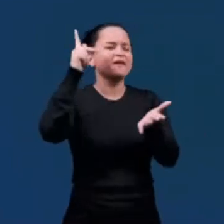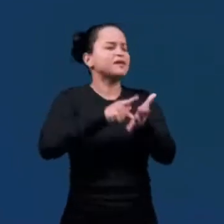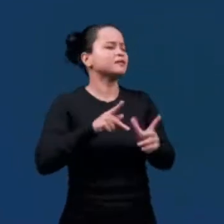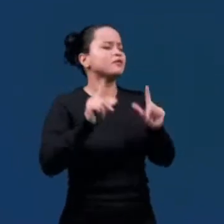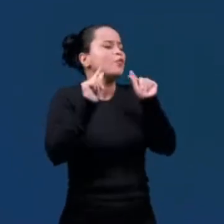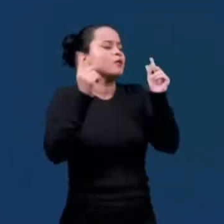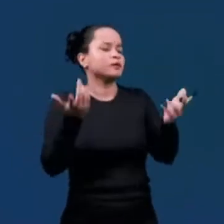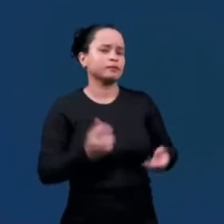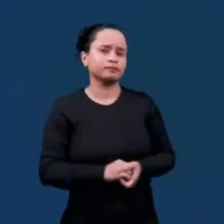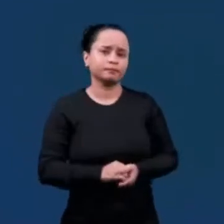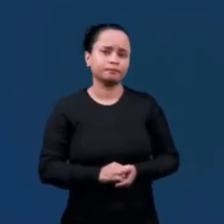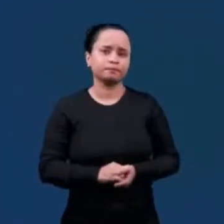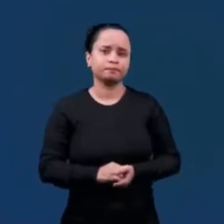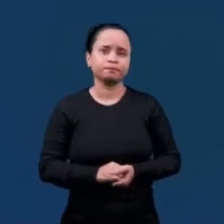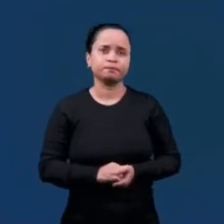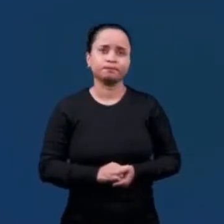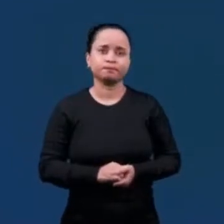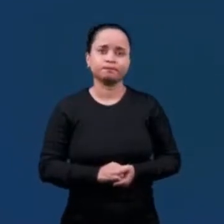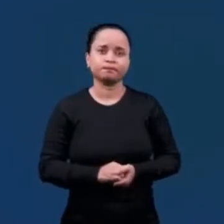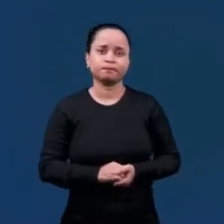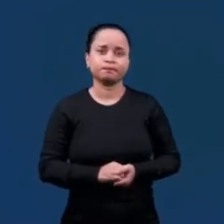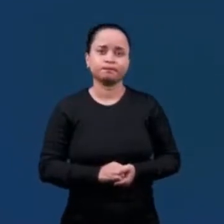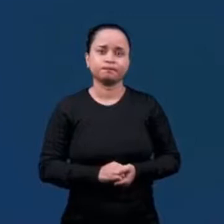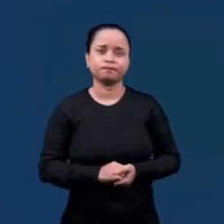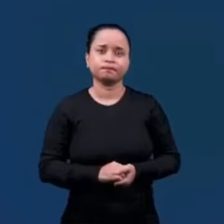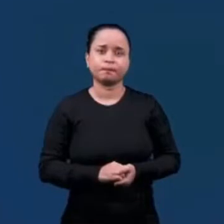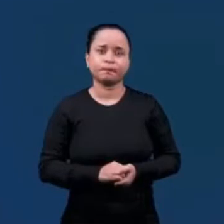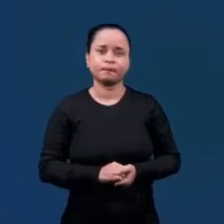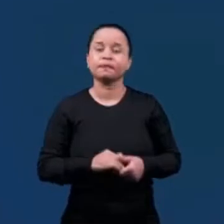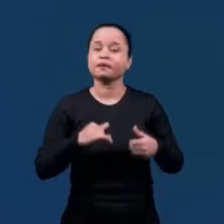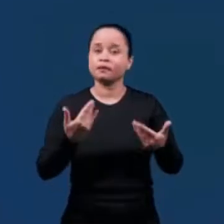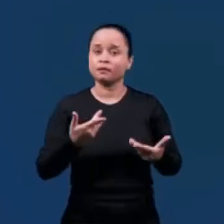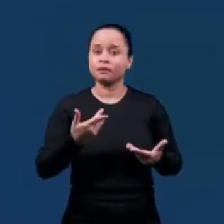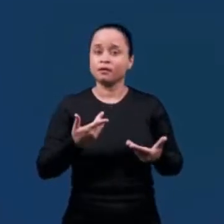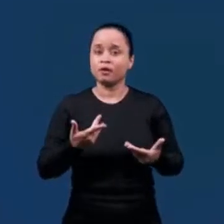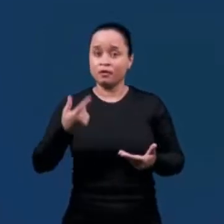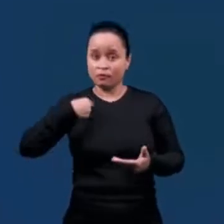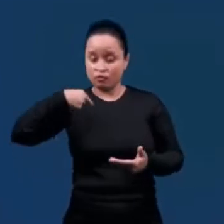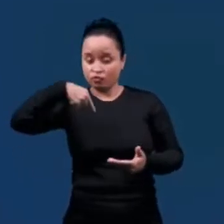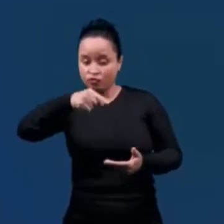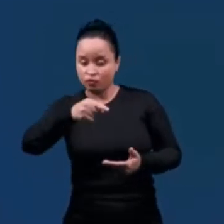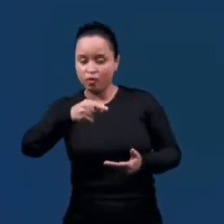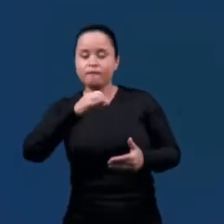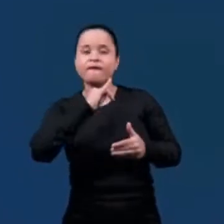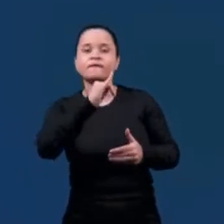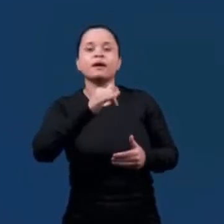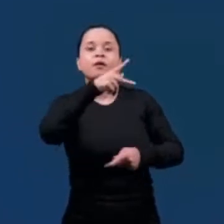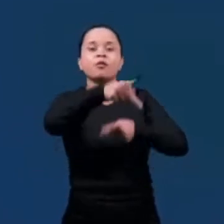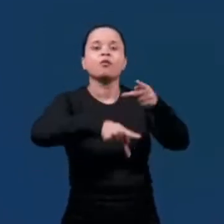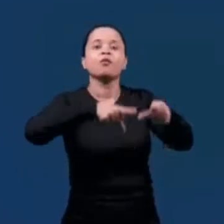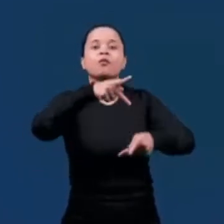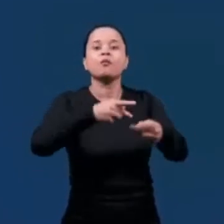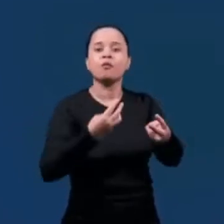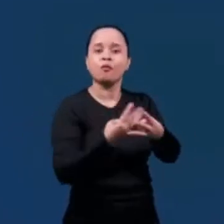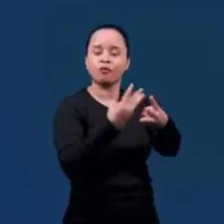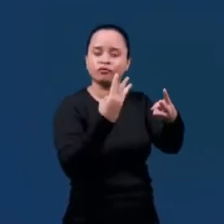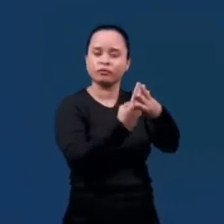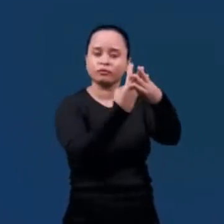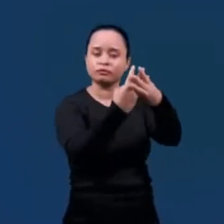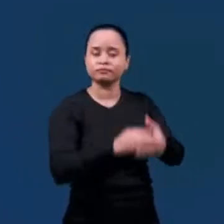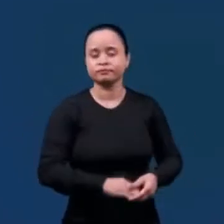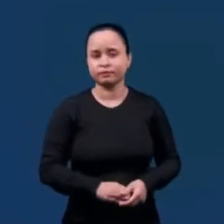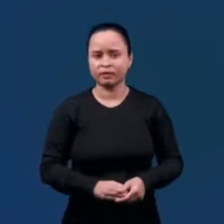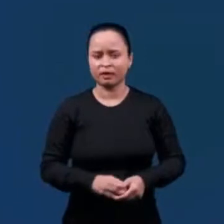isto, tornou a ir ter com os judeus e disse-lhes: não acho